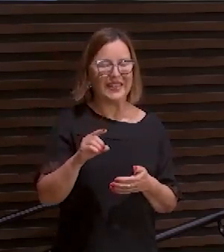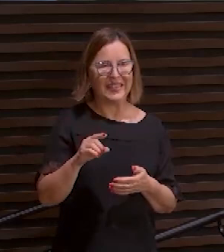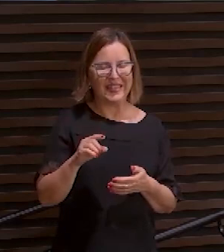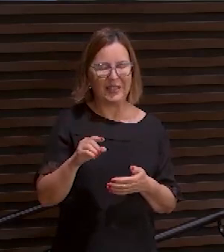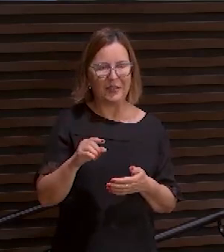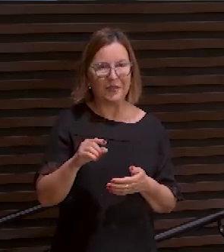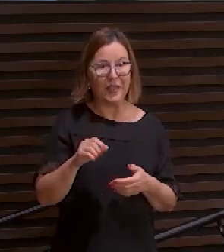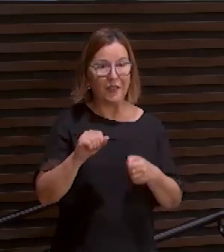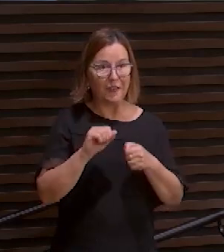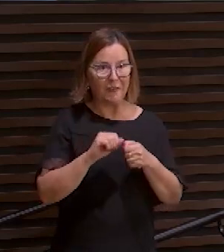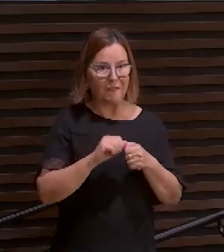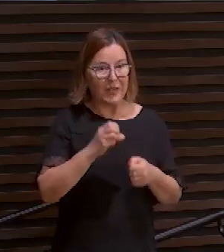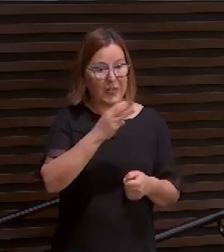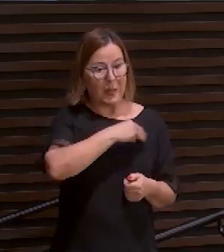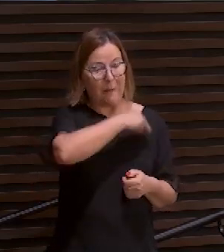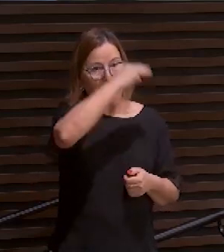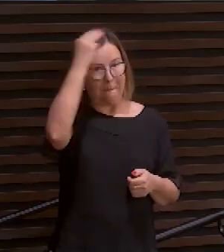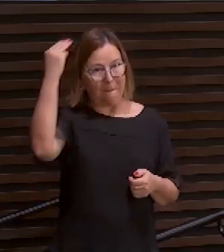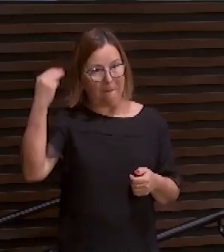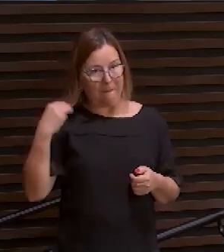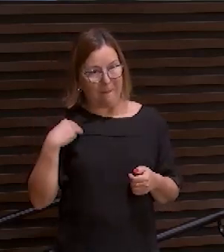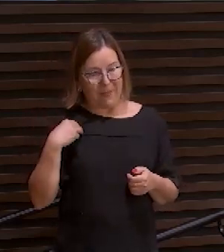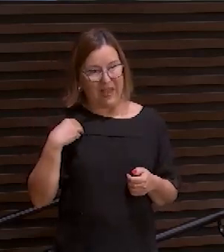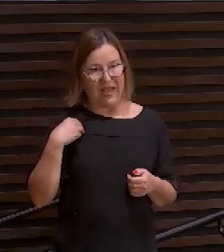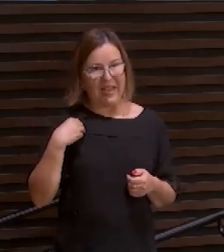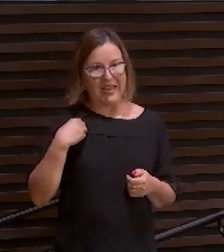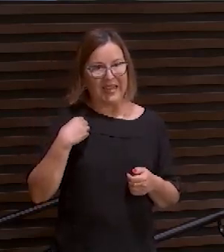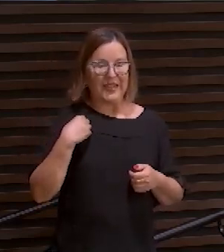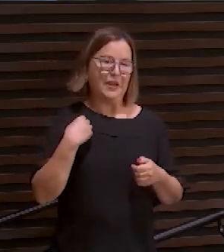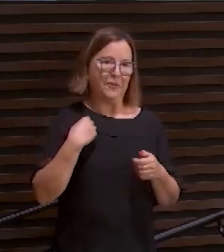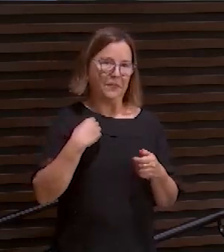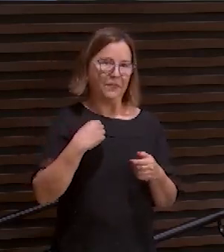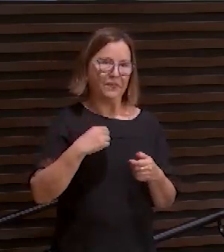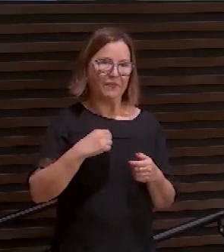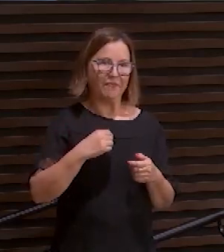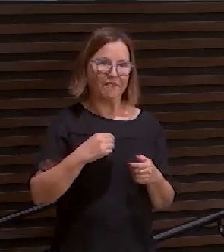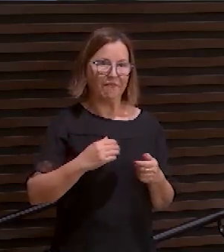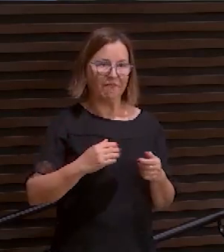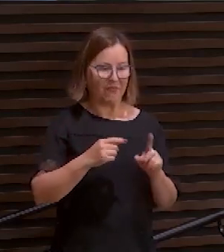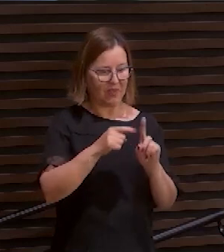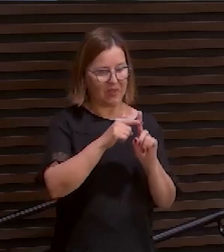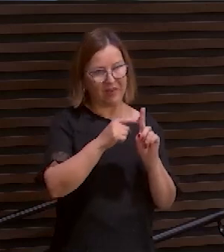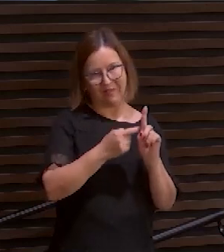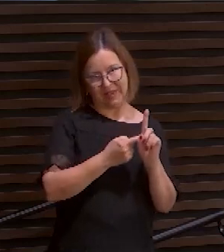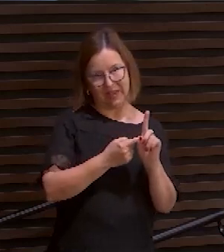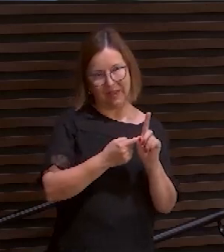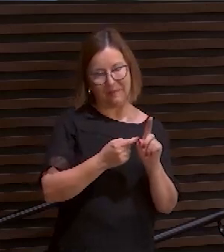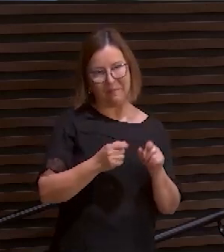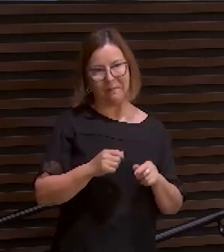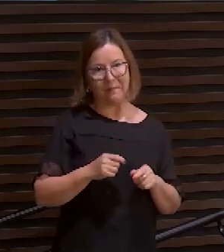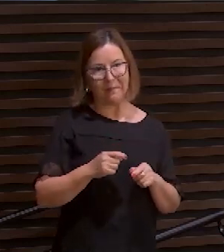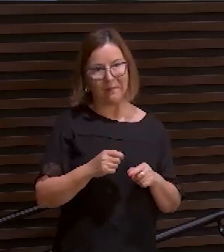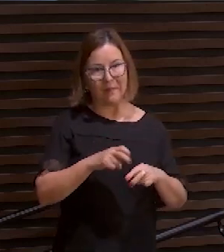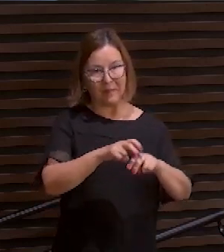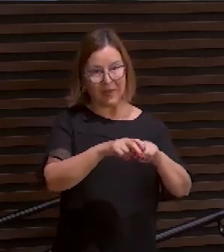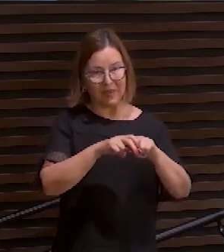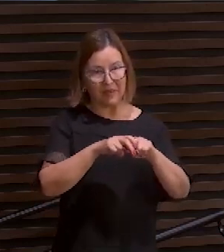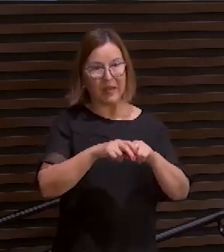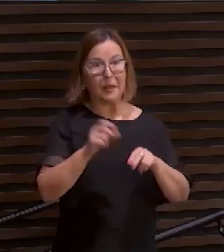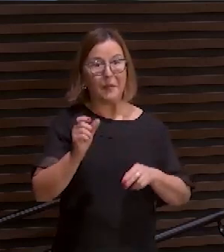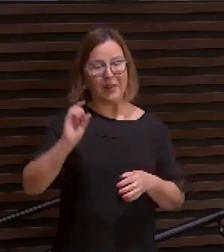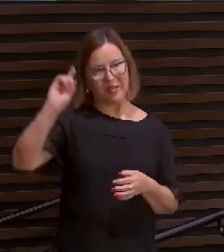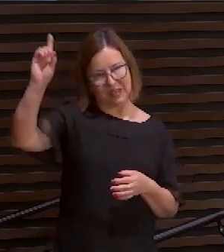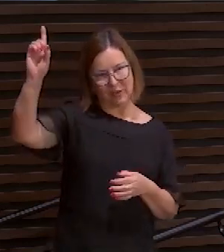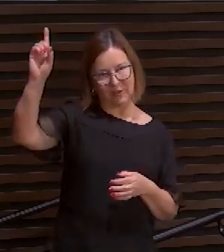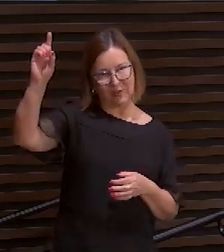Ela tinha experimentado a presença do anjo. Ela tinha experimentado a palavra de Deus. E ela sabia